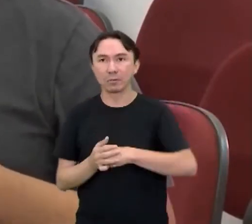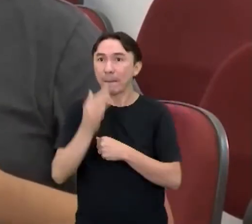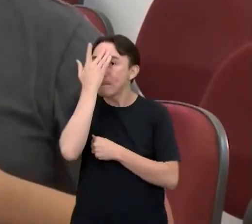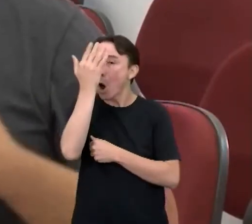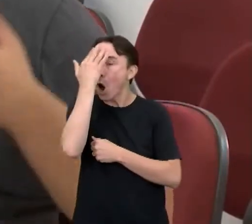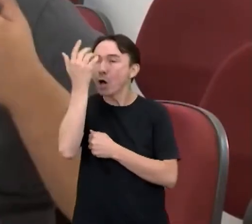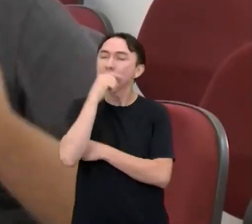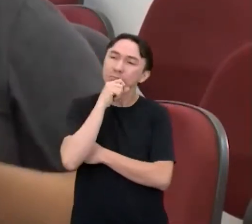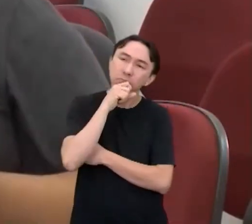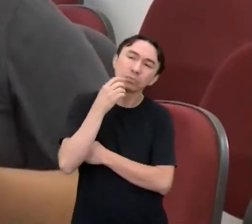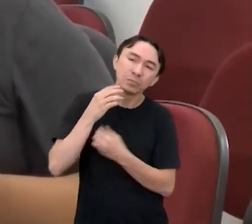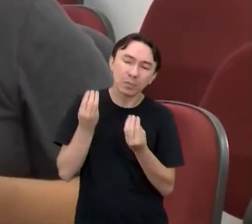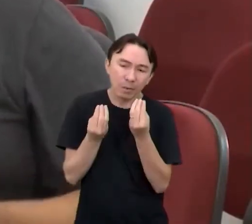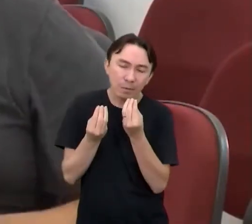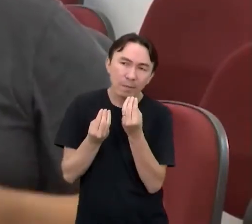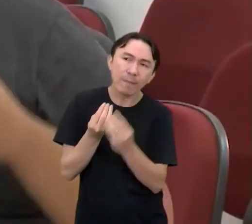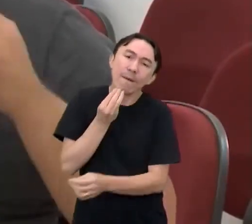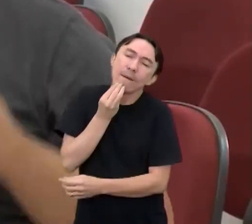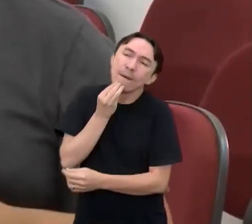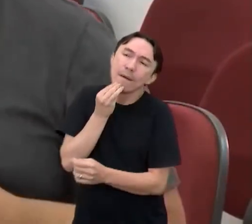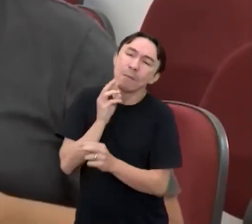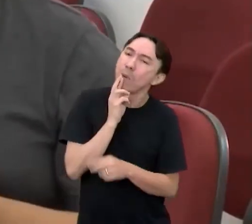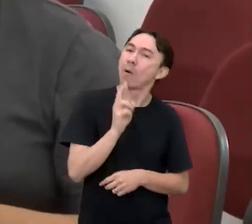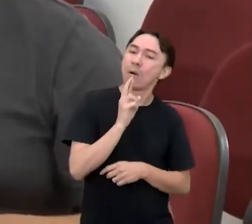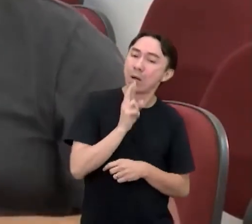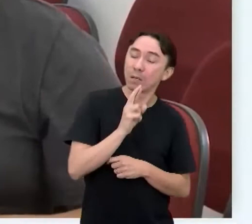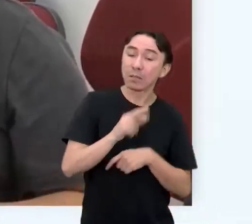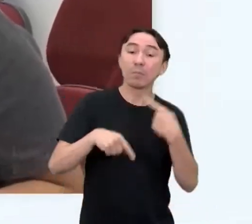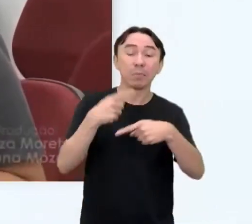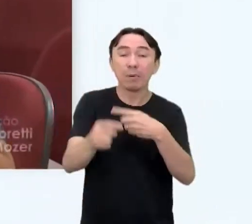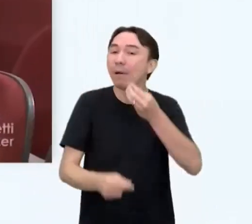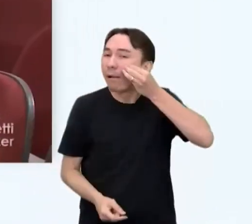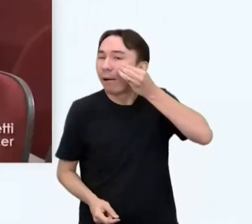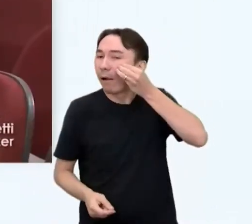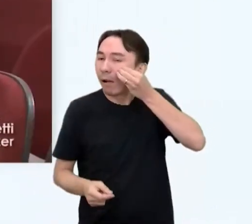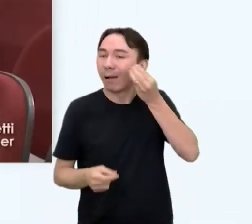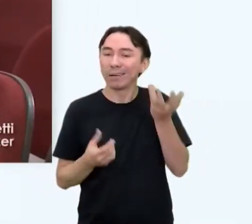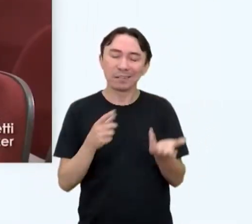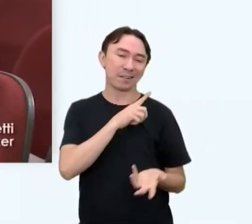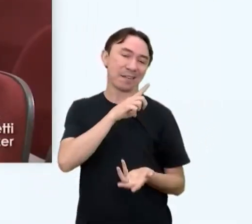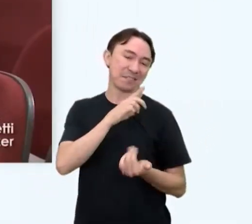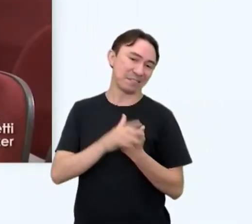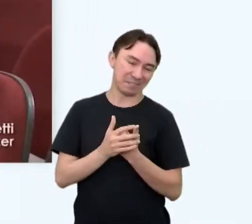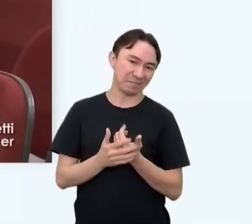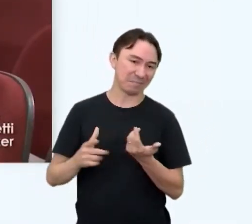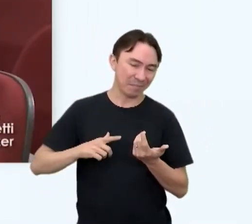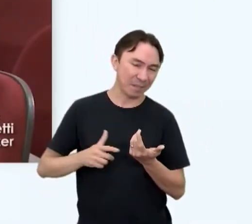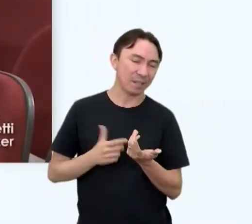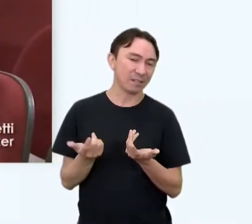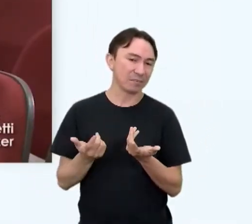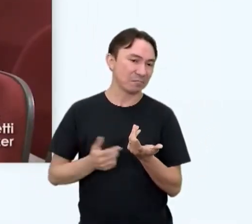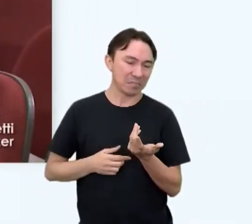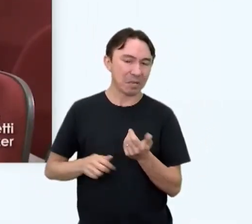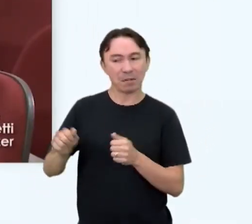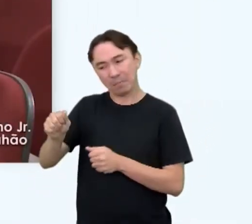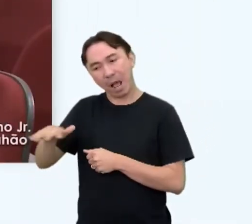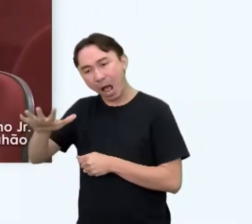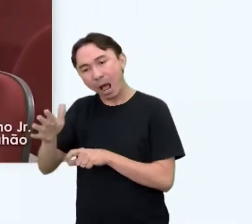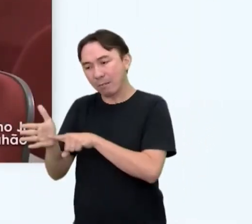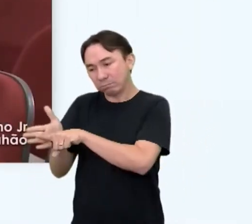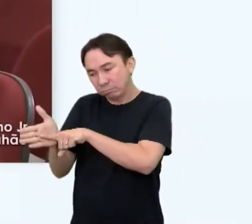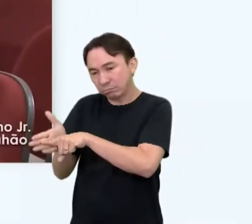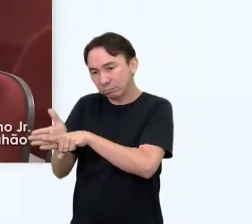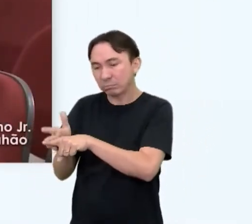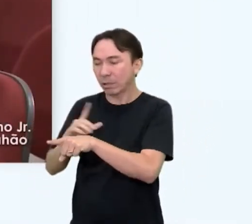formula possibilidades de responder essa pergunta e vai testar elas a partir do experimento. Cada área de pesquisa vai ter um jeito próprio de responder